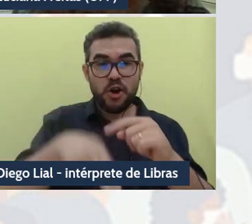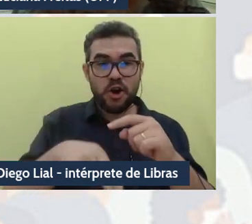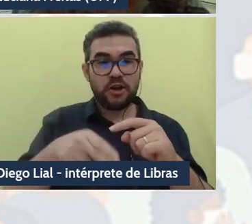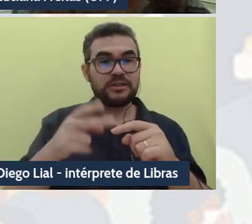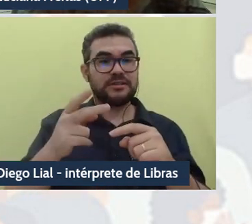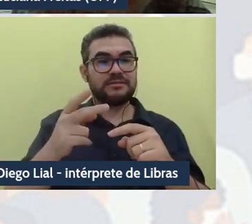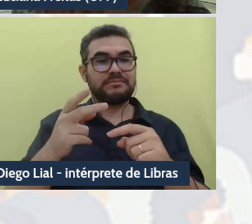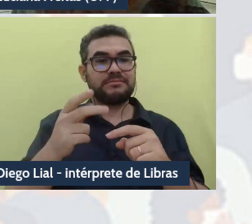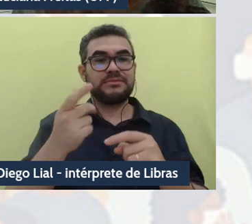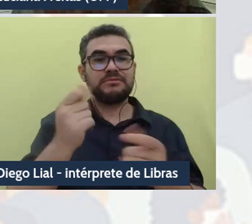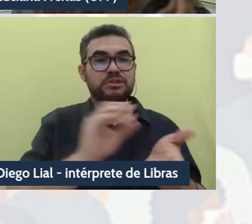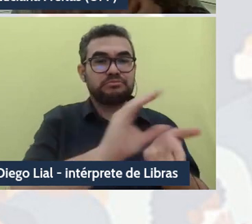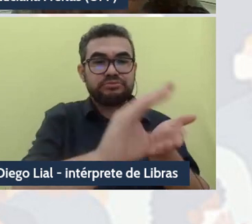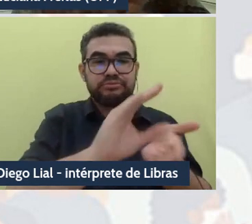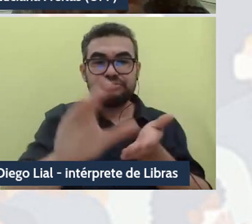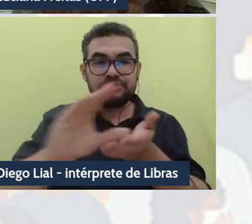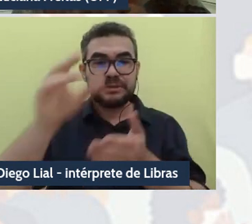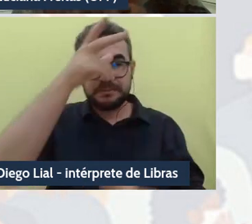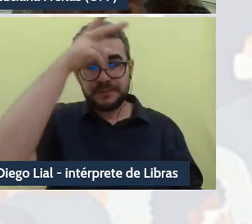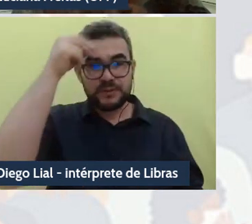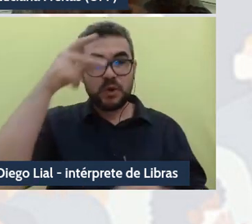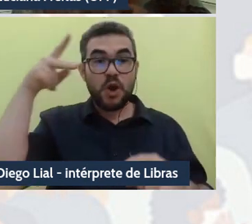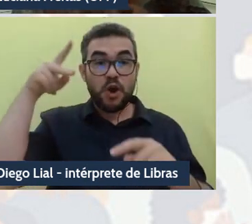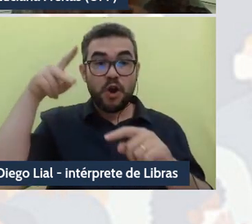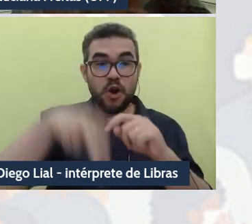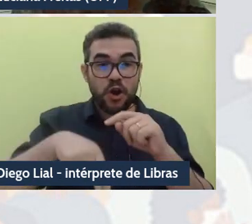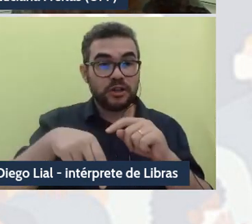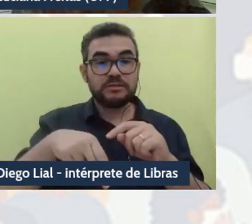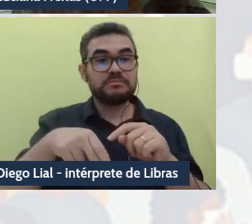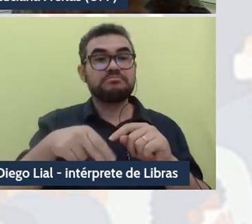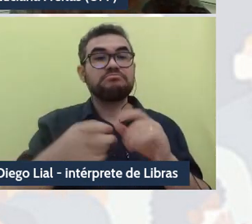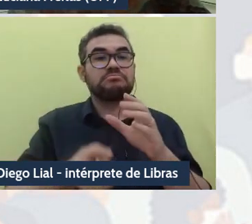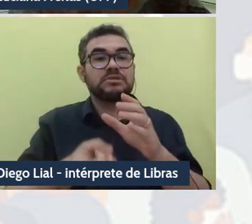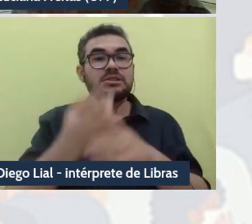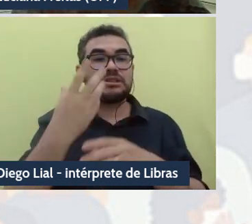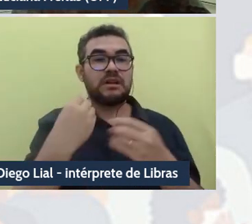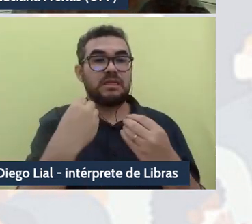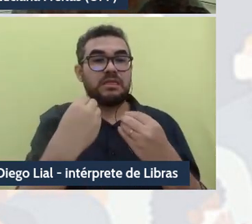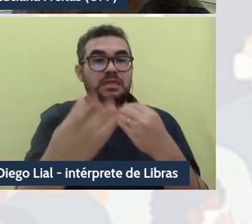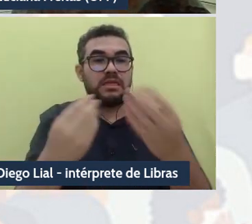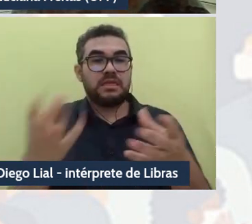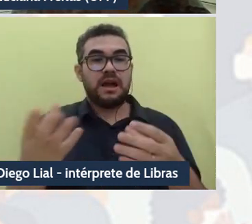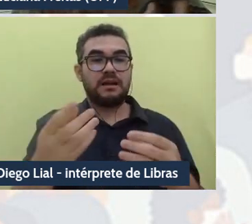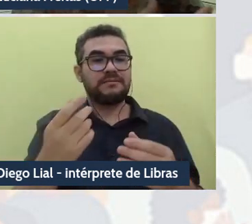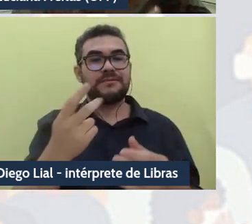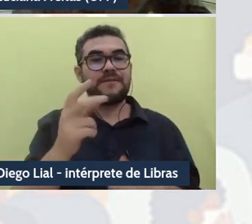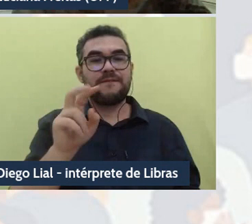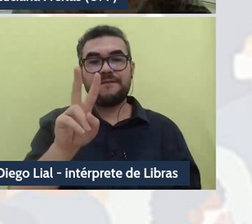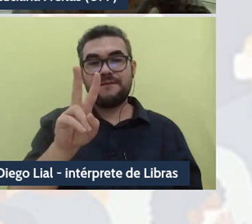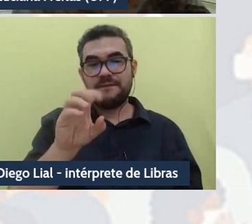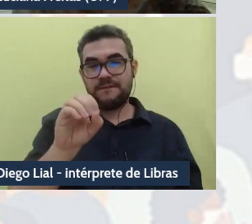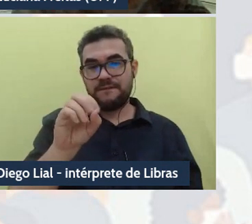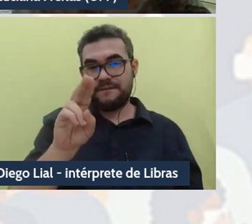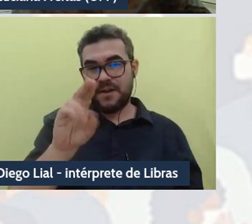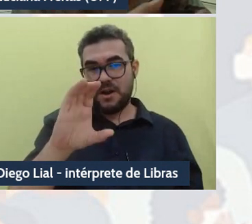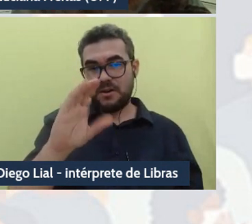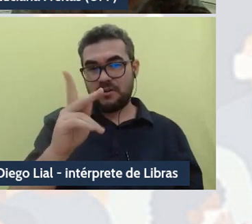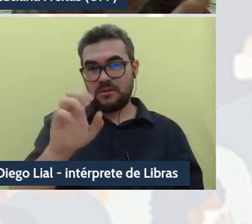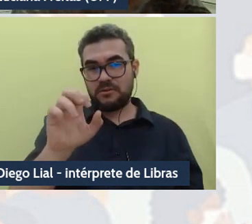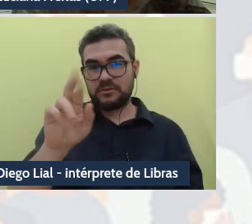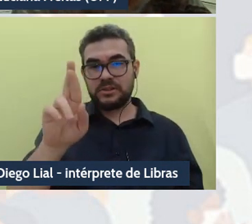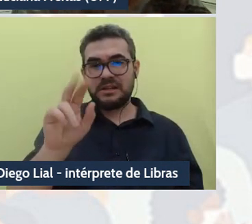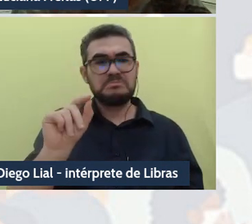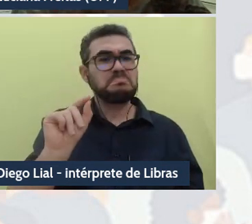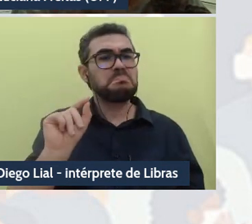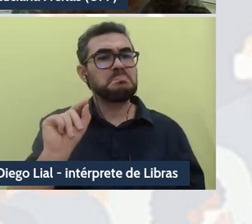creche privada. Né? Voucher é você dar para o cidadão, para a cidadã, um voucher para que